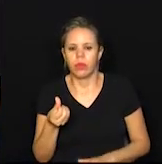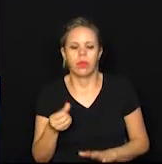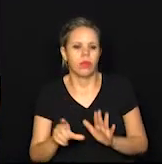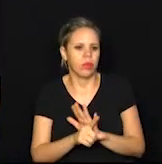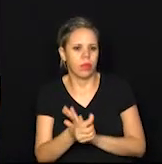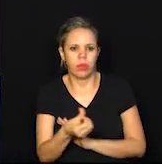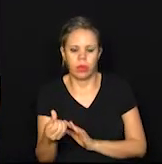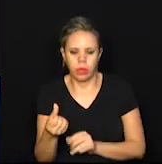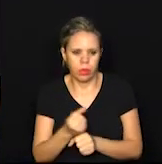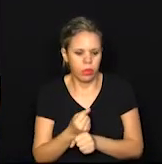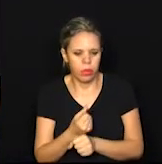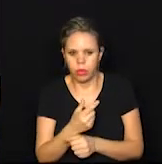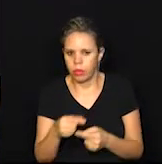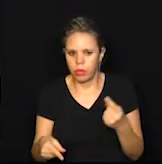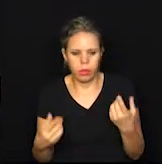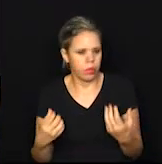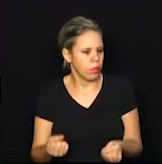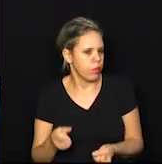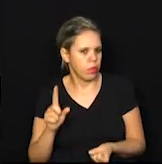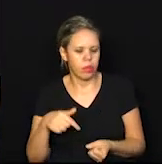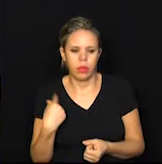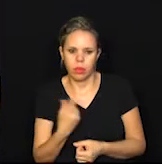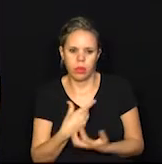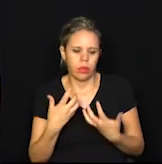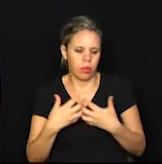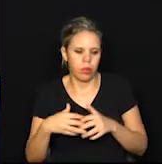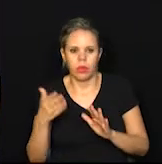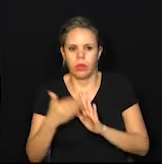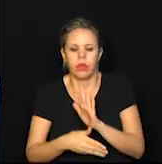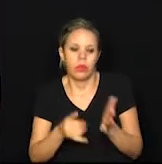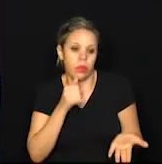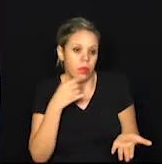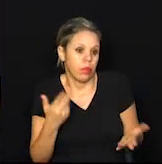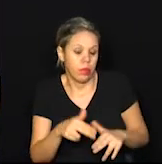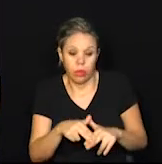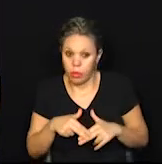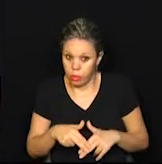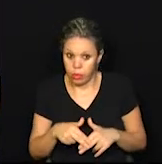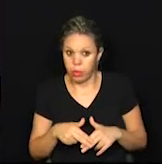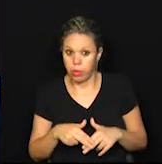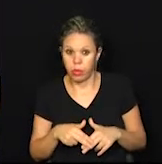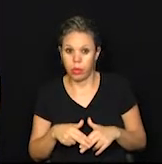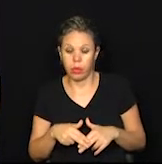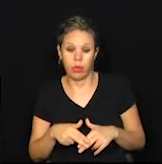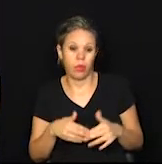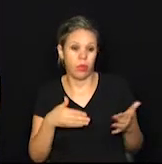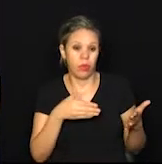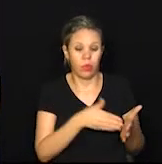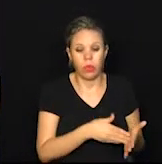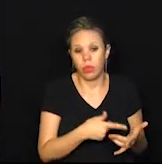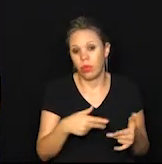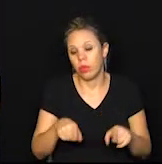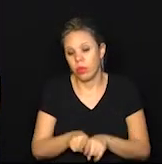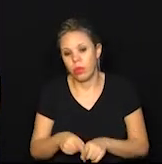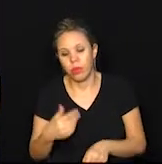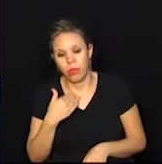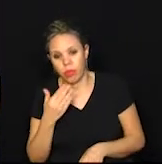permite isso, mesmo que a gente justifique. Então, por isso que uma coisa amarra a outra. Acho que isso